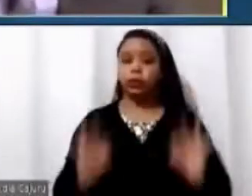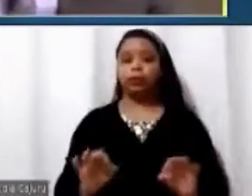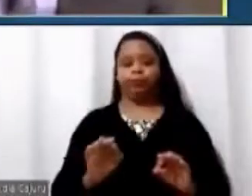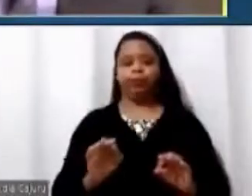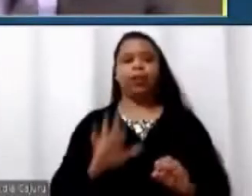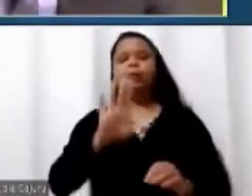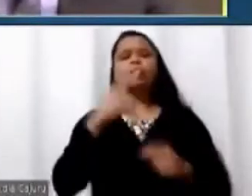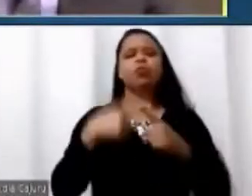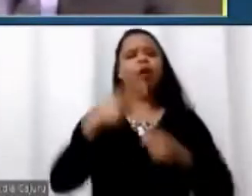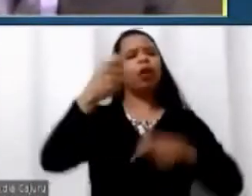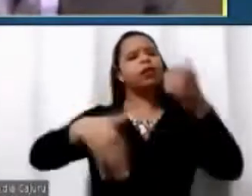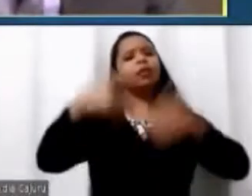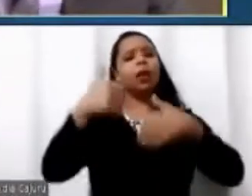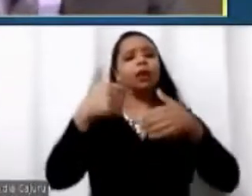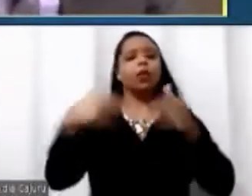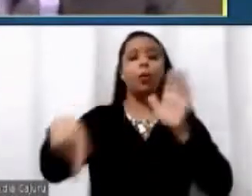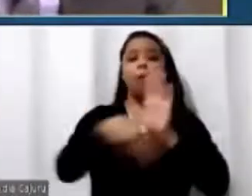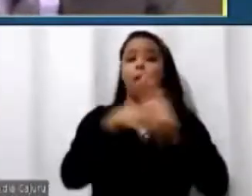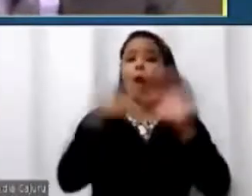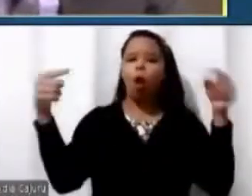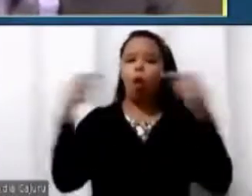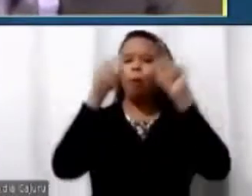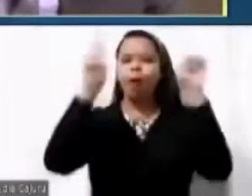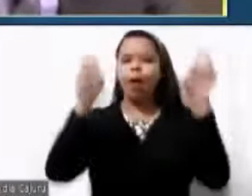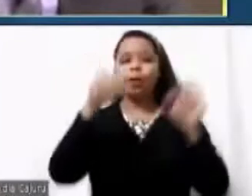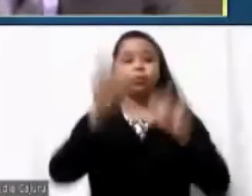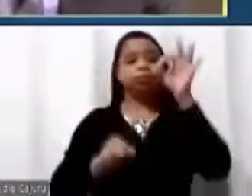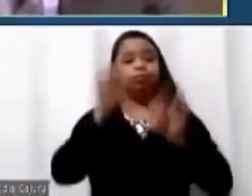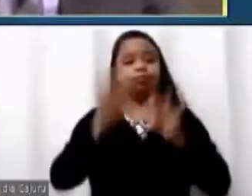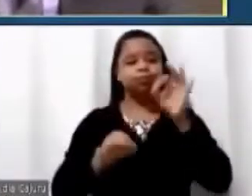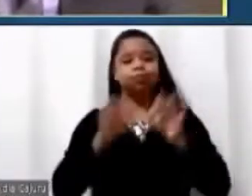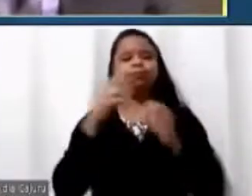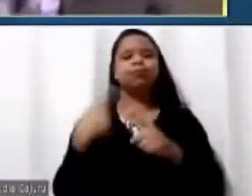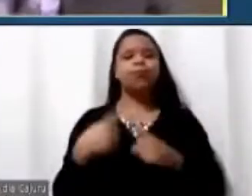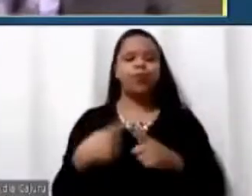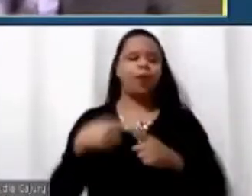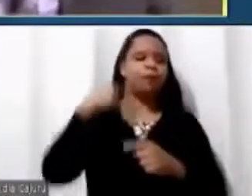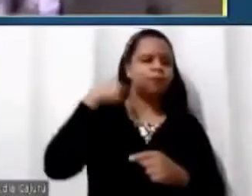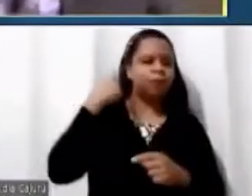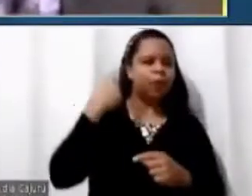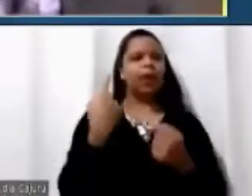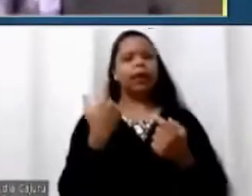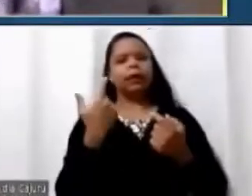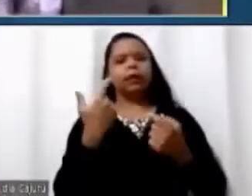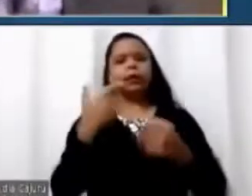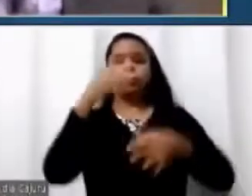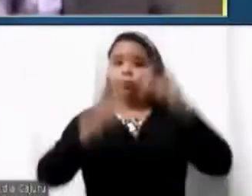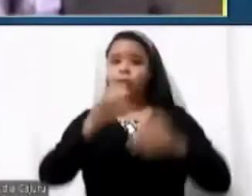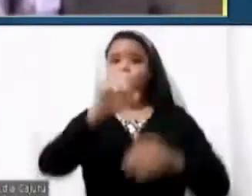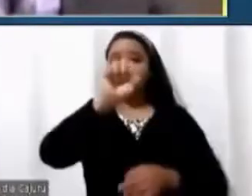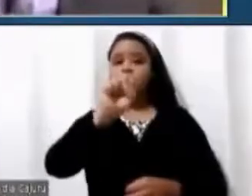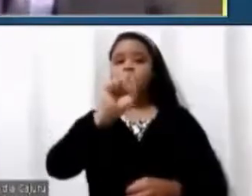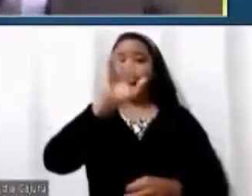que é importante ele considerar? Eu sempre ressalto em palestras a decisão de 2018 do STJ,